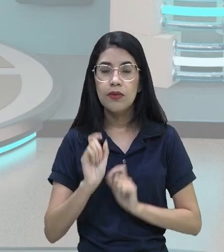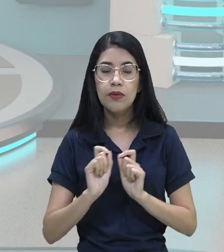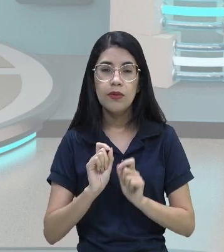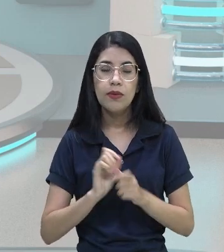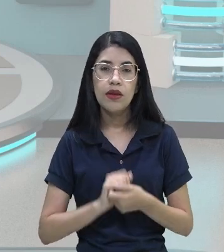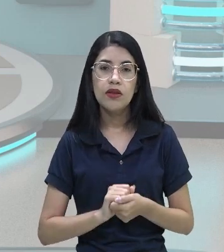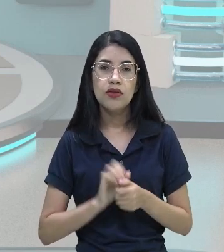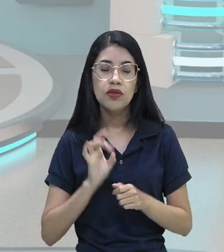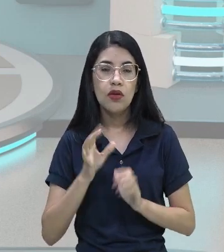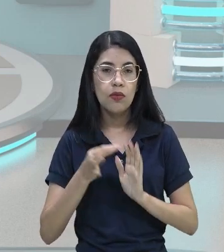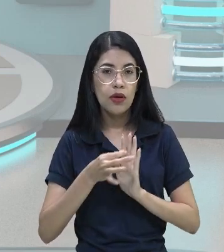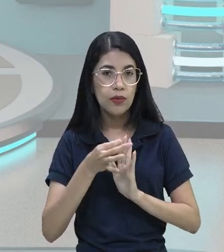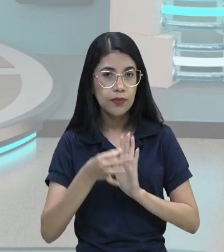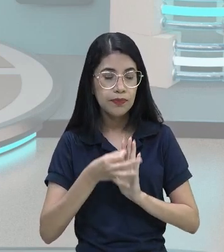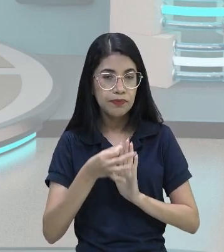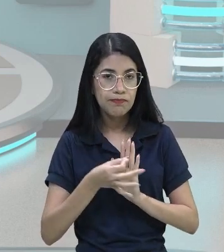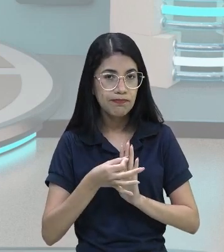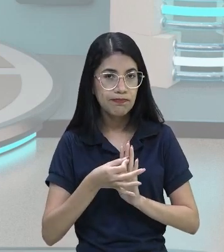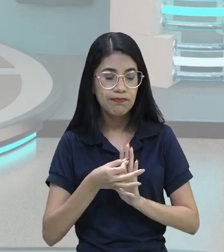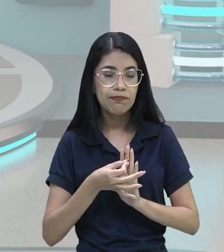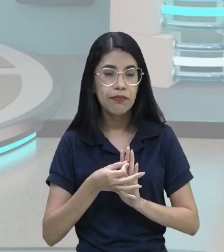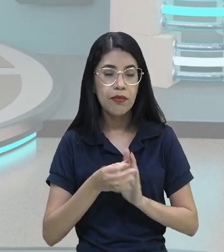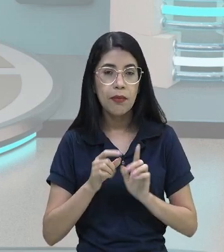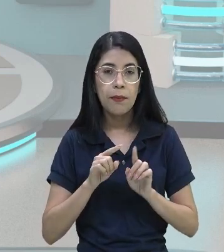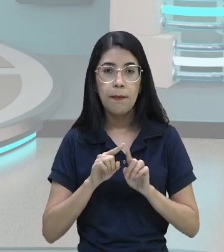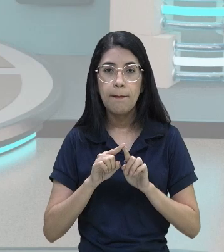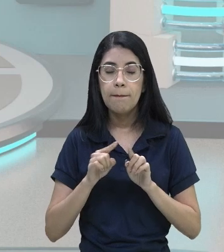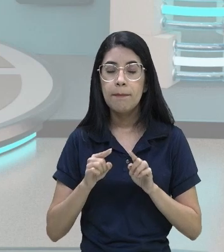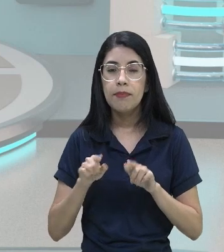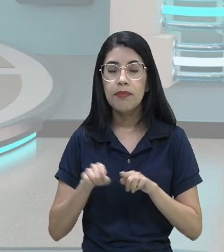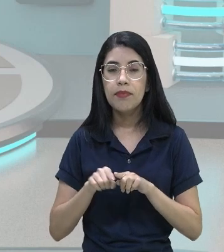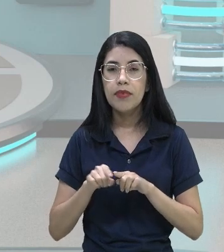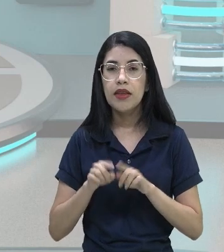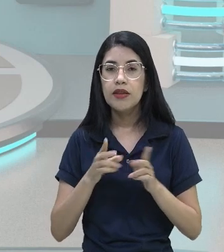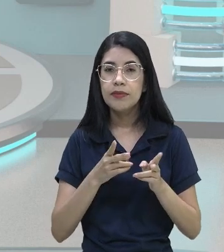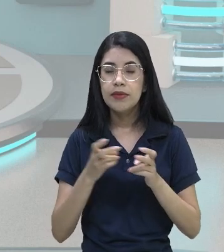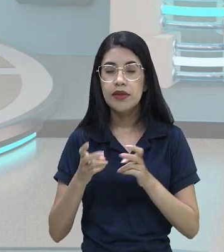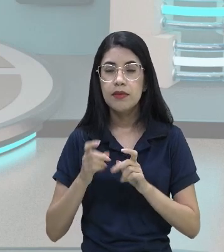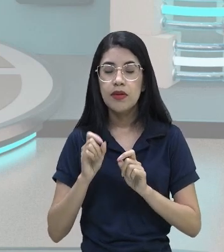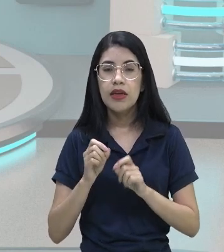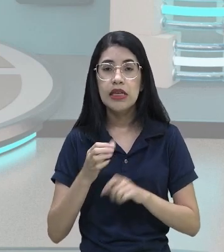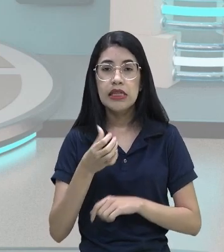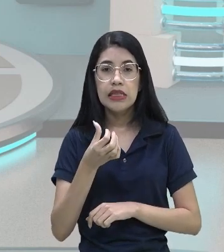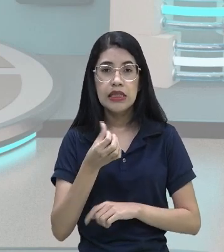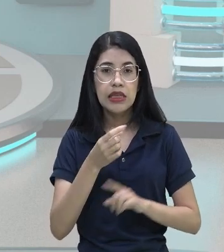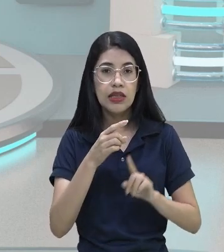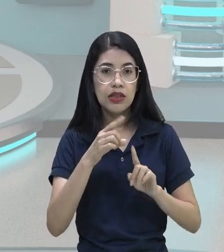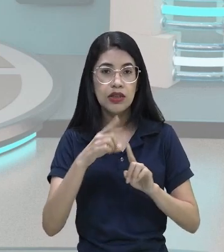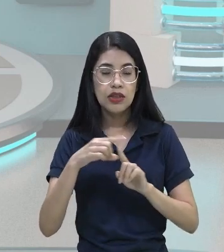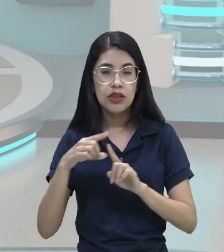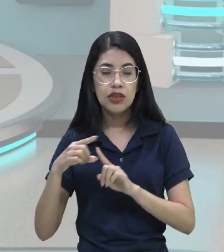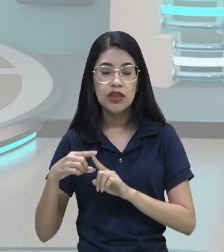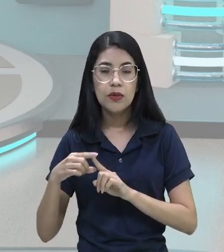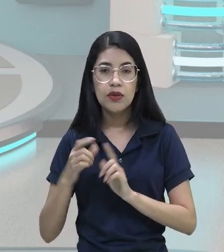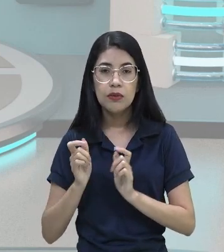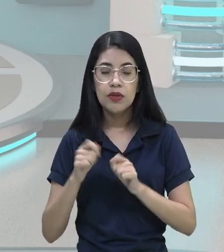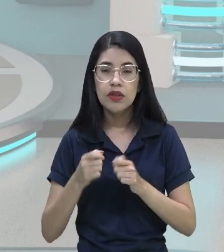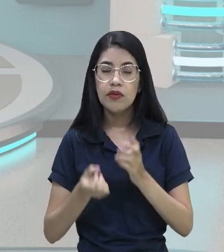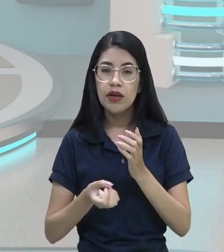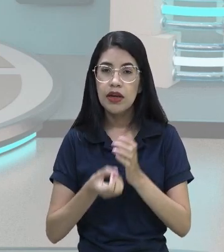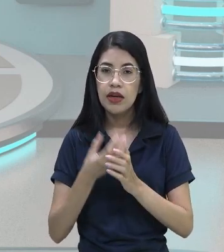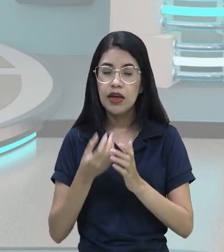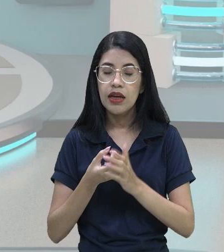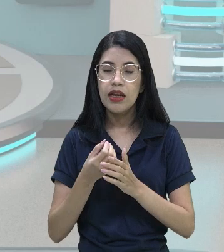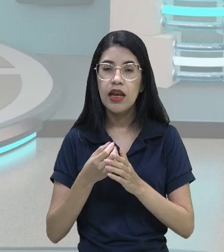questão da argumentação. E aí, aqui, nós verificamos 6 formas diferentes de construir, de